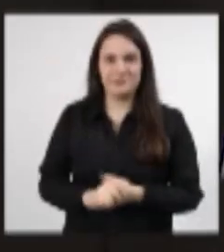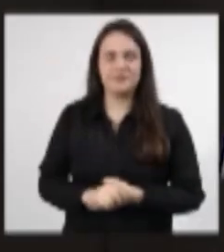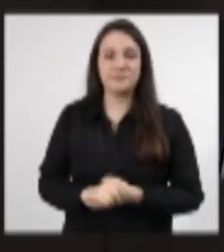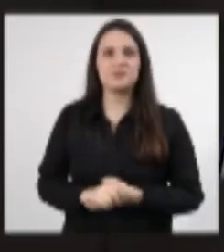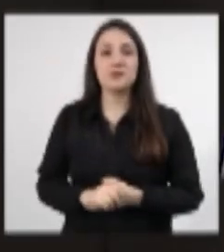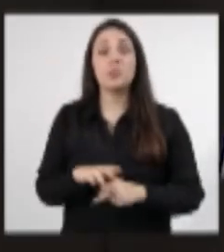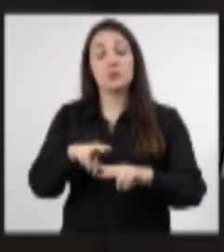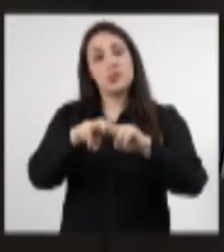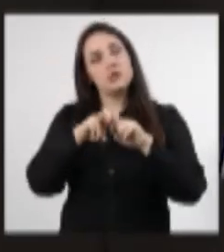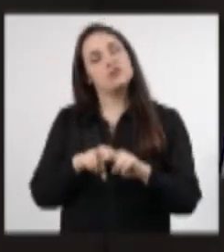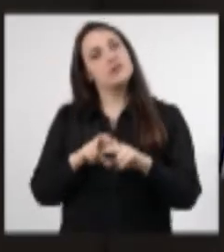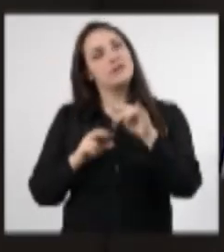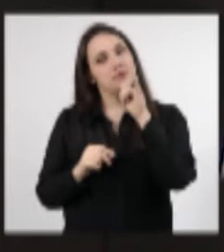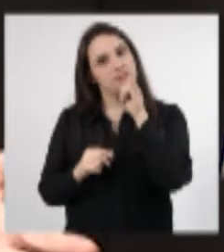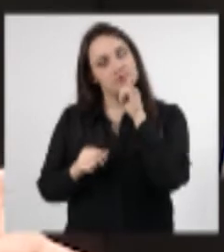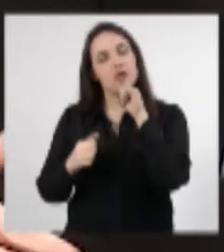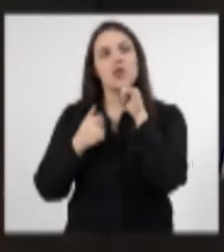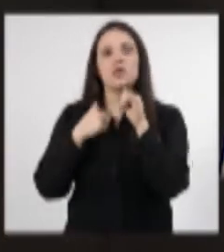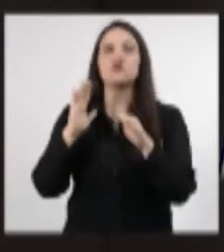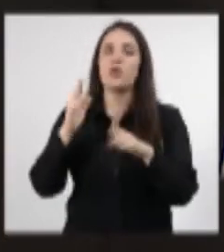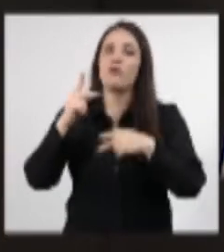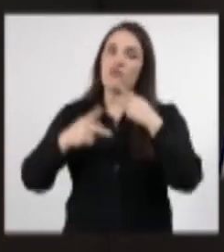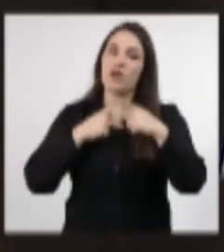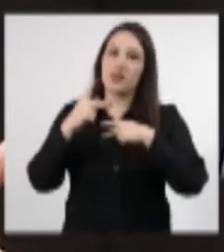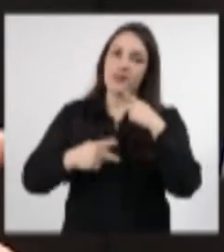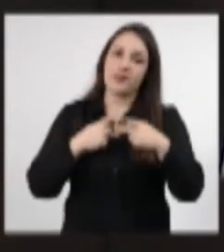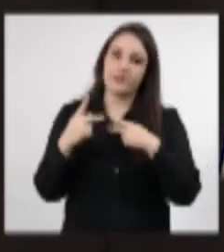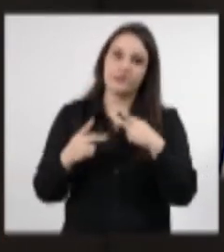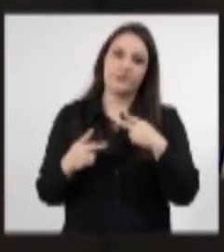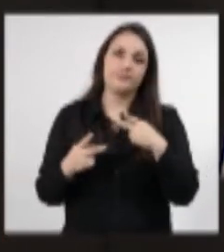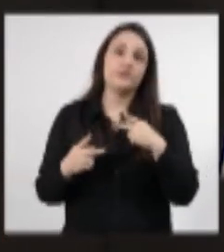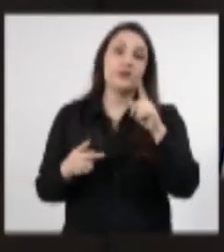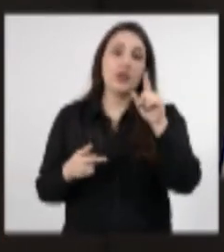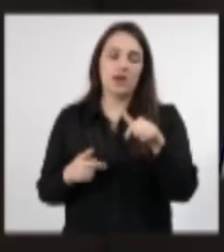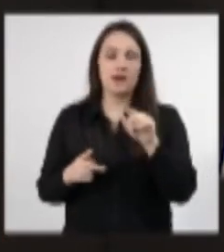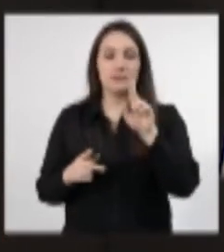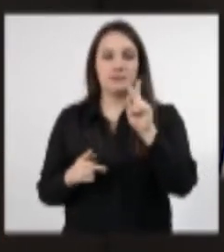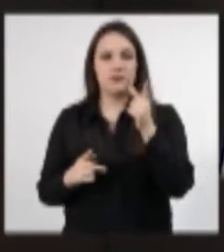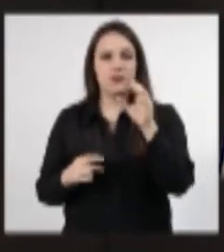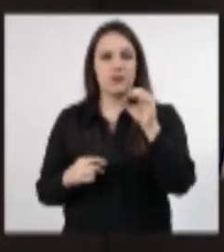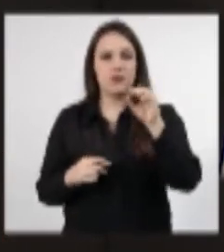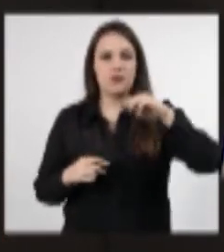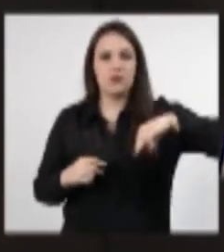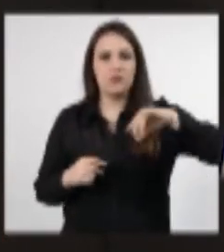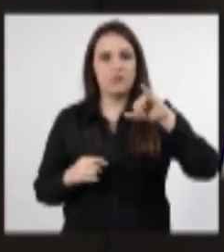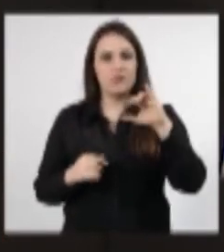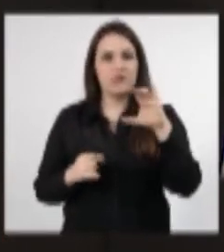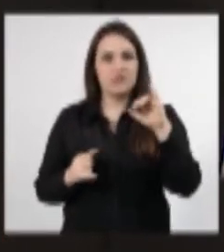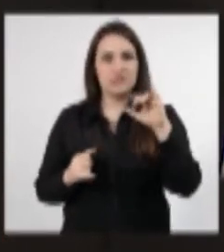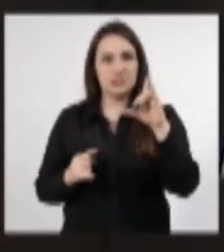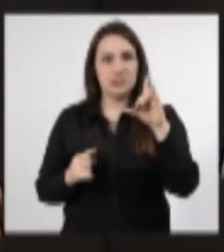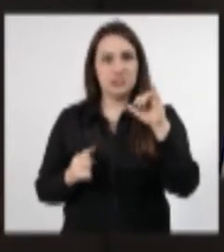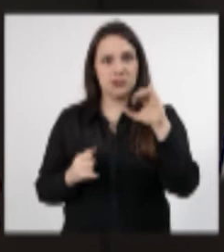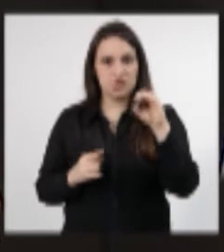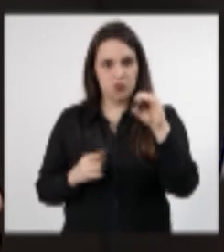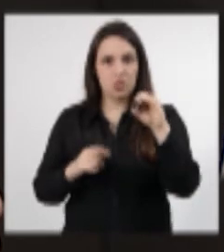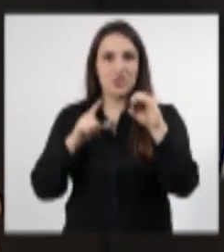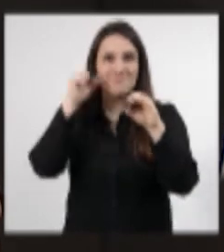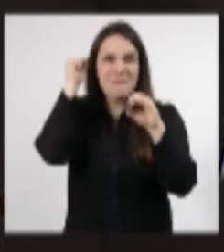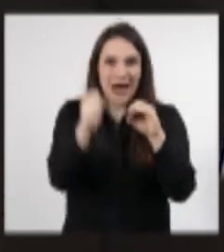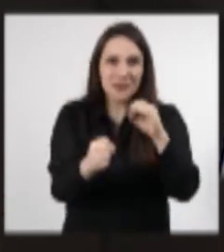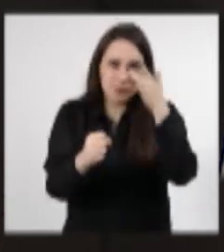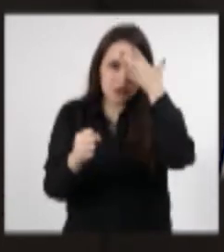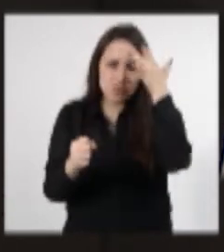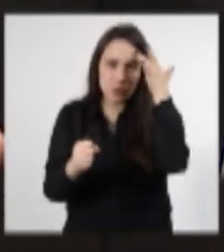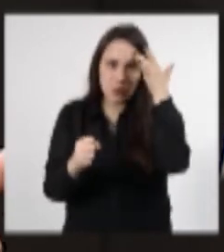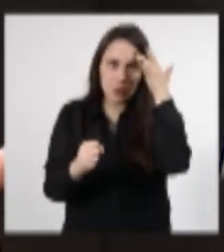ocorreu. No caso, como eu venho falando aqui, citando a título de exemplo o homicídio, o índice de